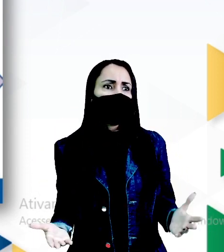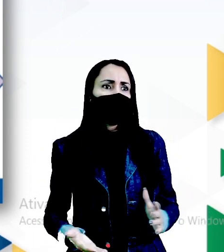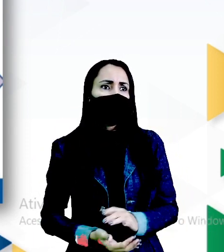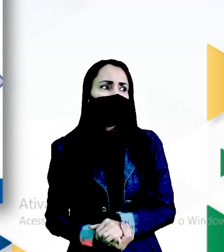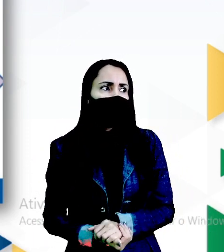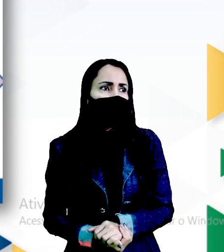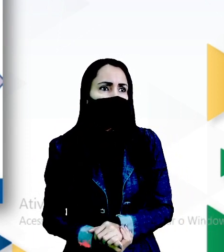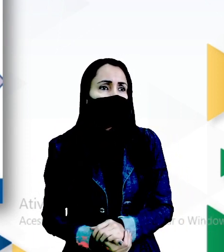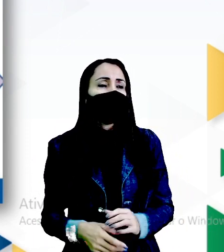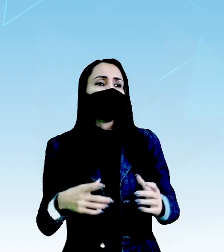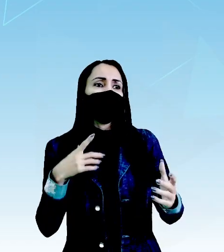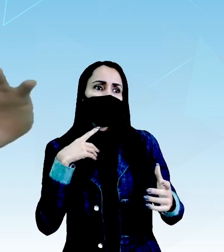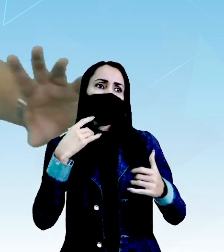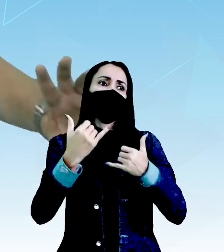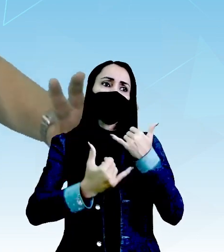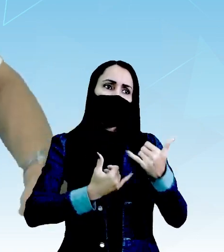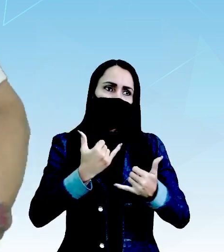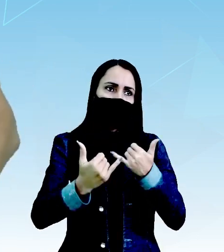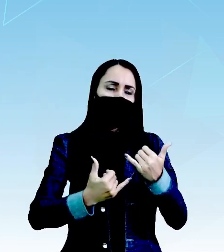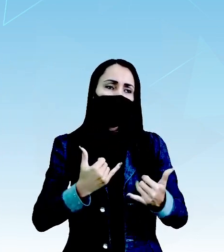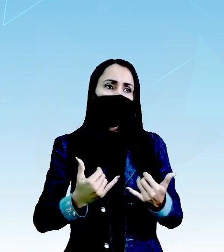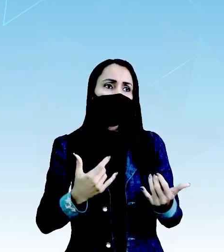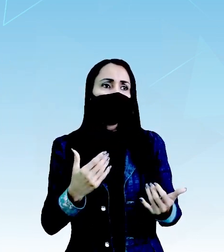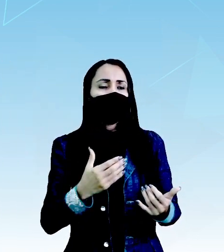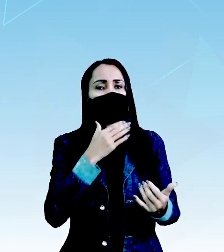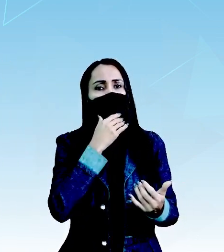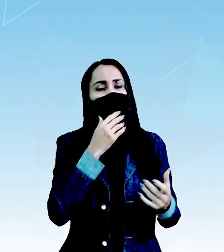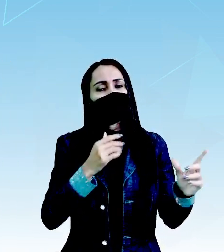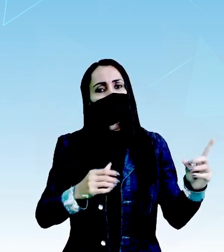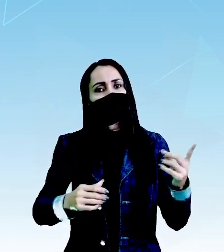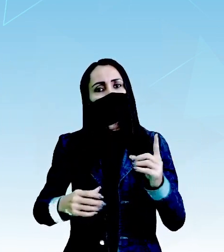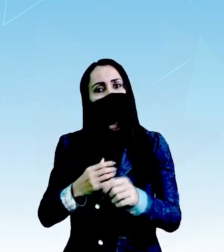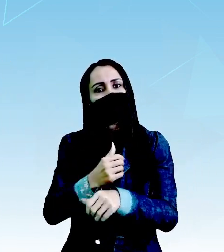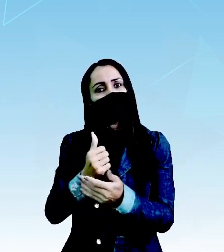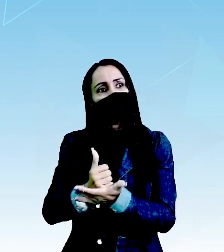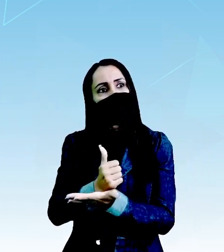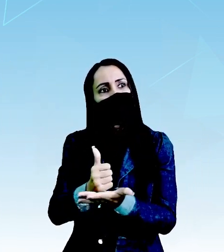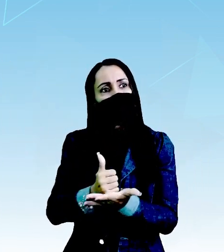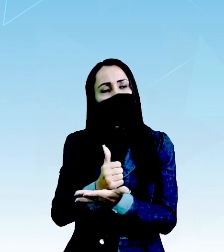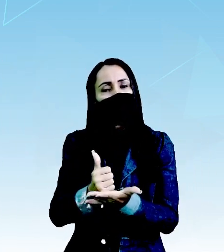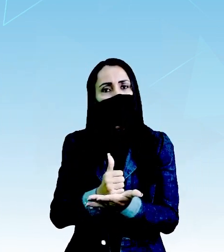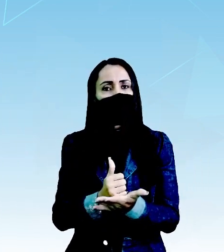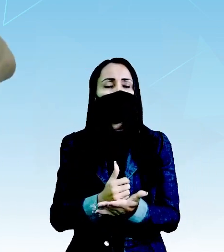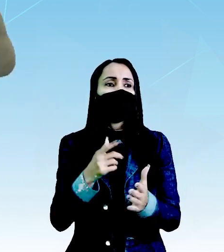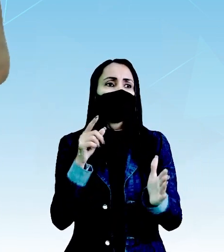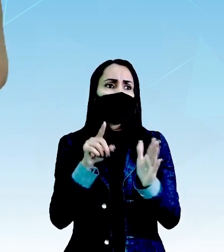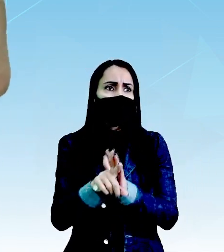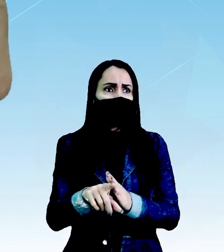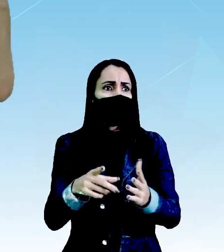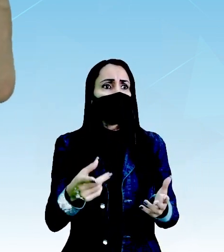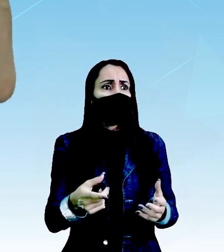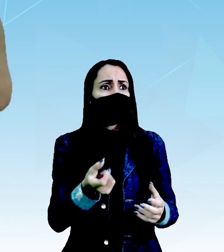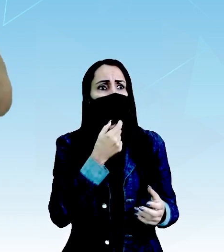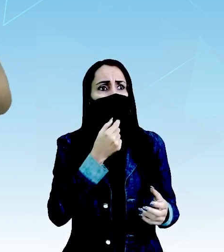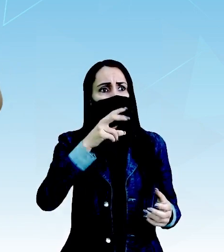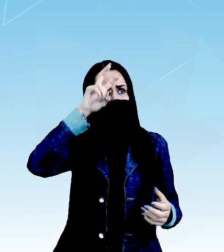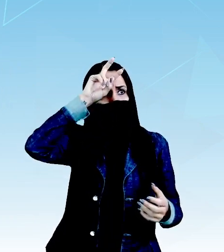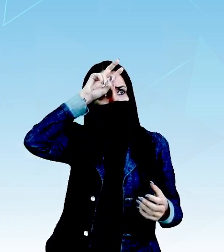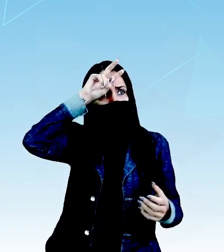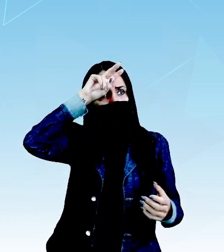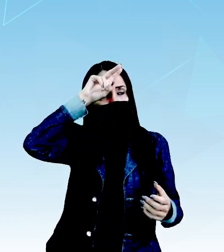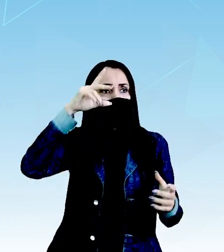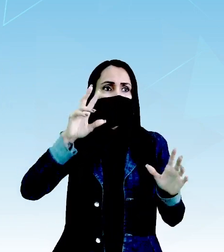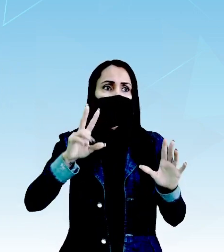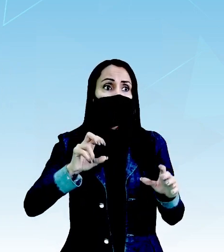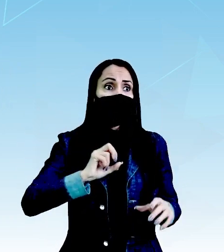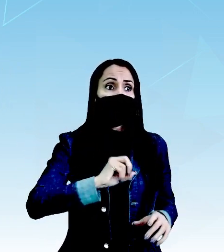uma brincadeira, porque o homem foi à farmácia e perguntou: há remédio para a barata? Quando o certo seria veneno